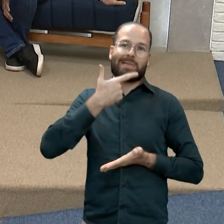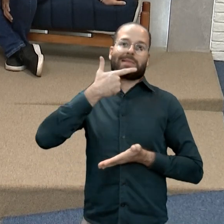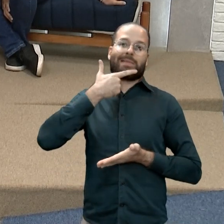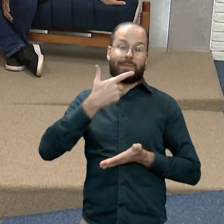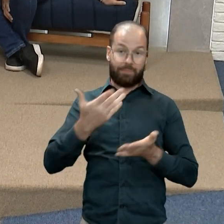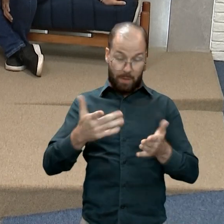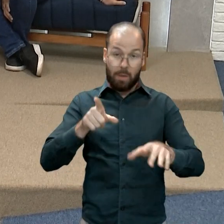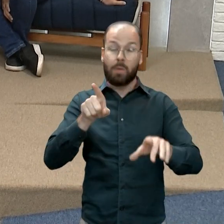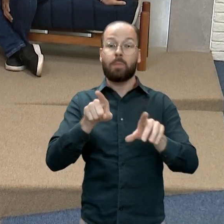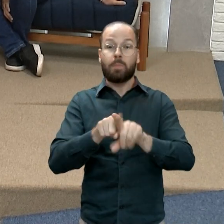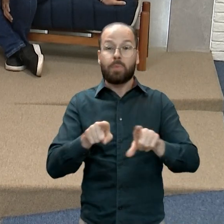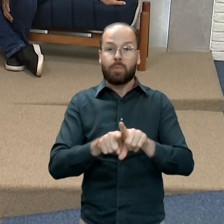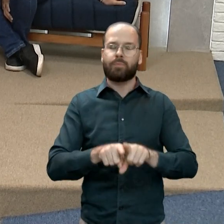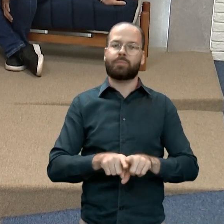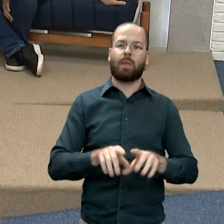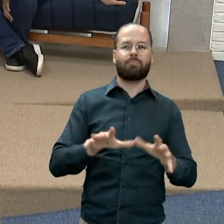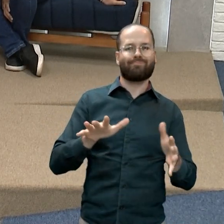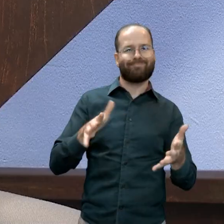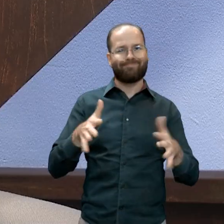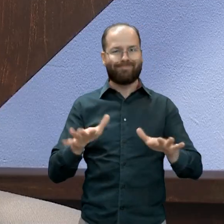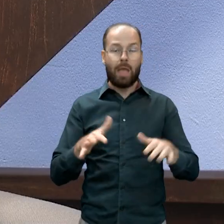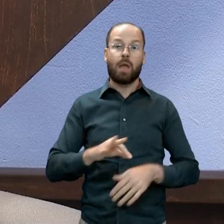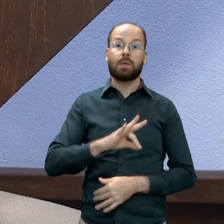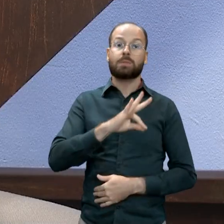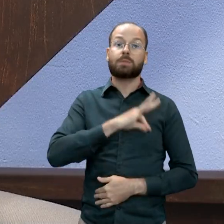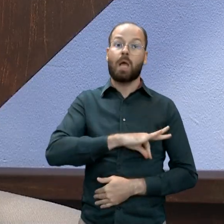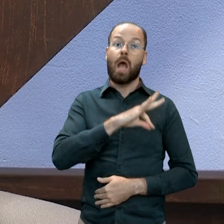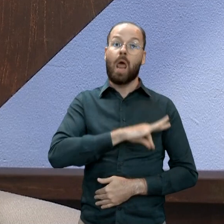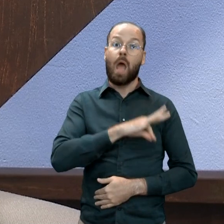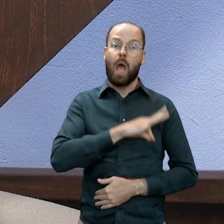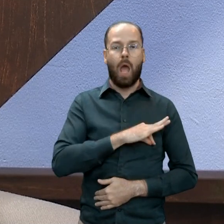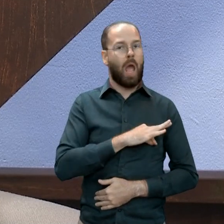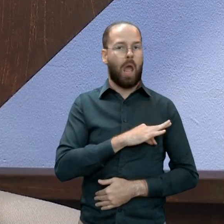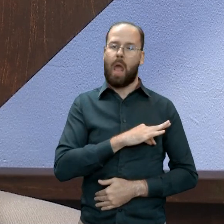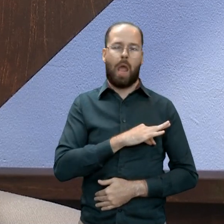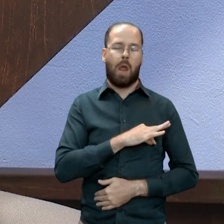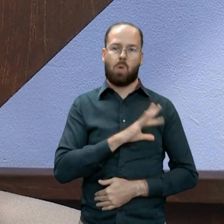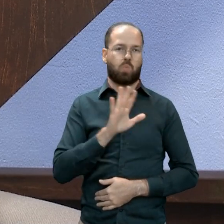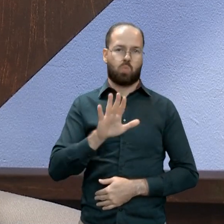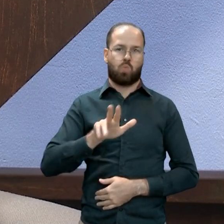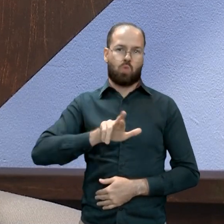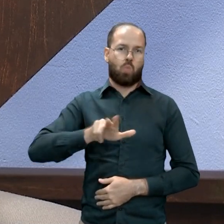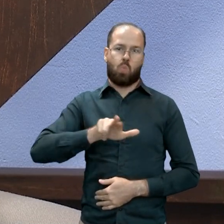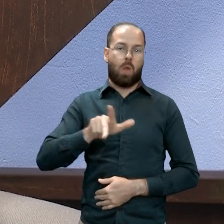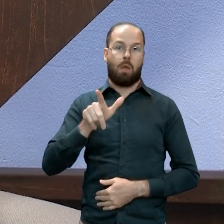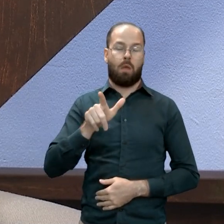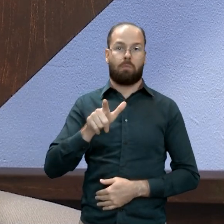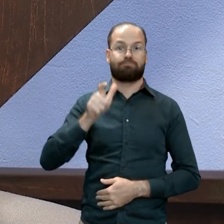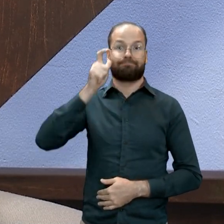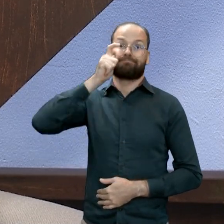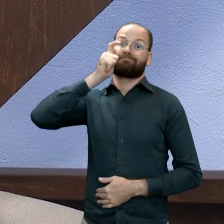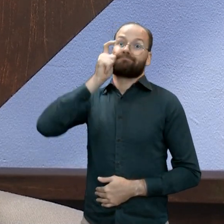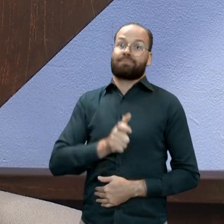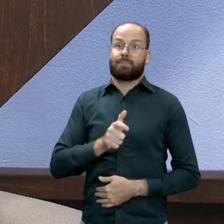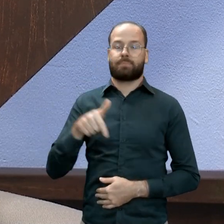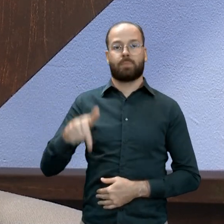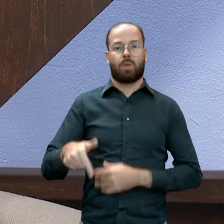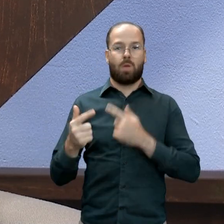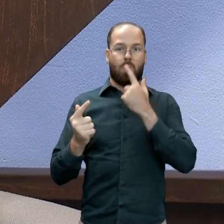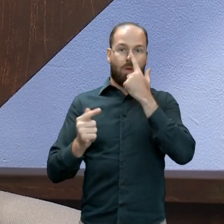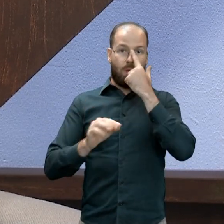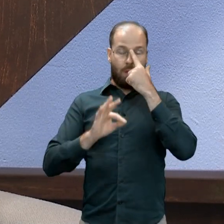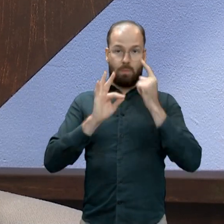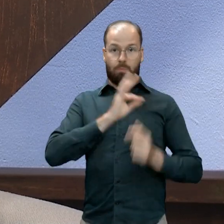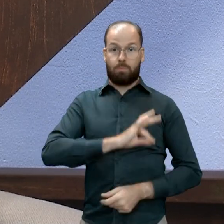que talvez, né, em termos salariais, não seja tão interessante aqui em Goiânia absorver